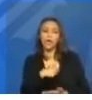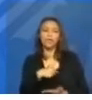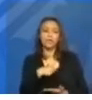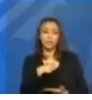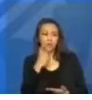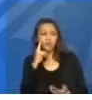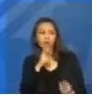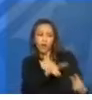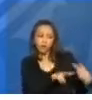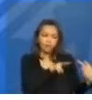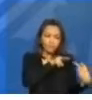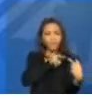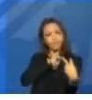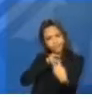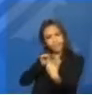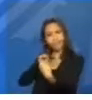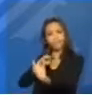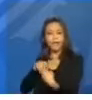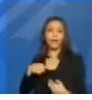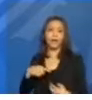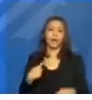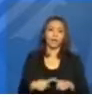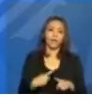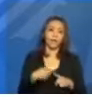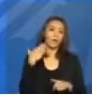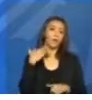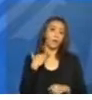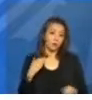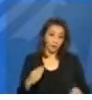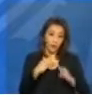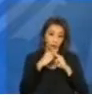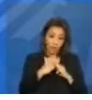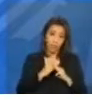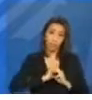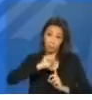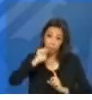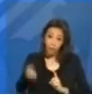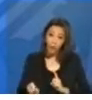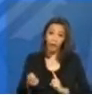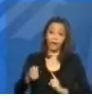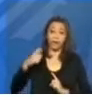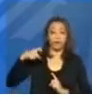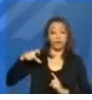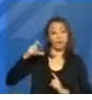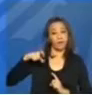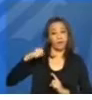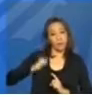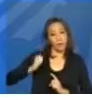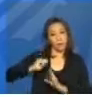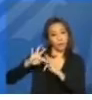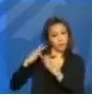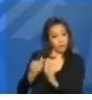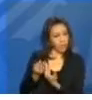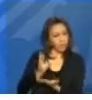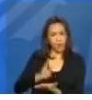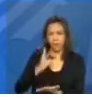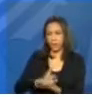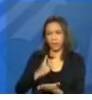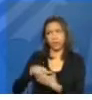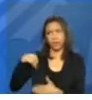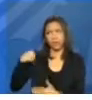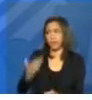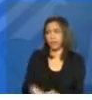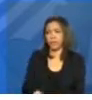muitas relações, até porque a Caixa Econômica Federal também paga o Bolsa Família. Então, desde sempre, então,